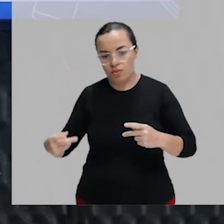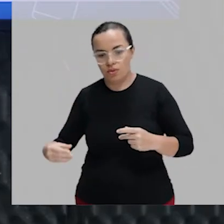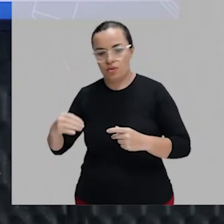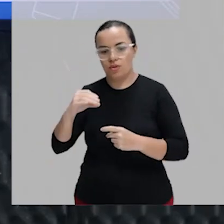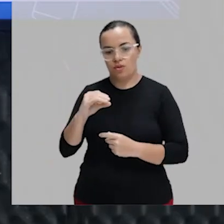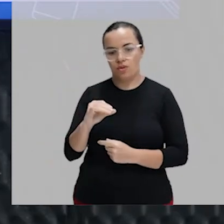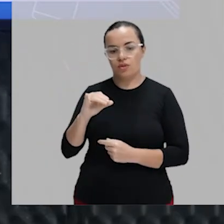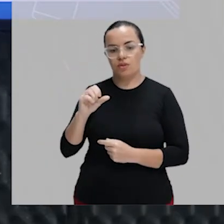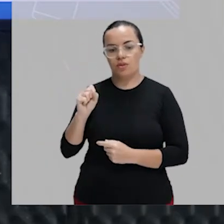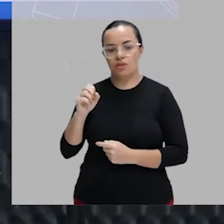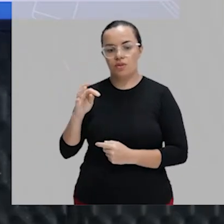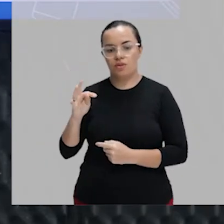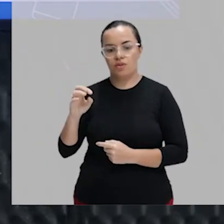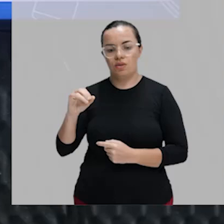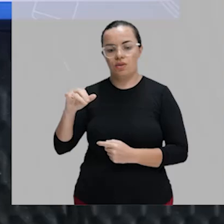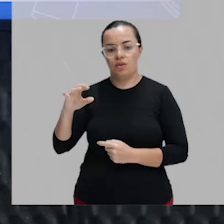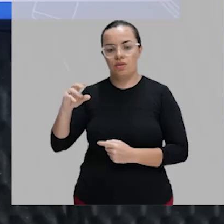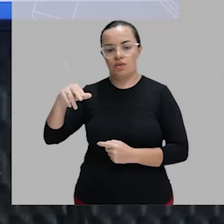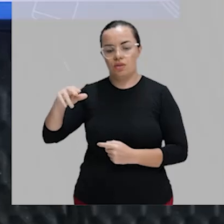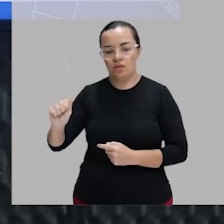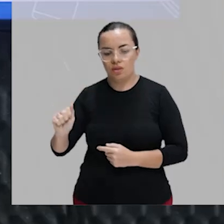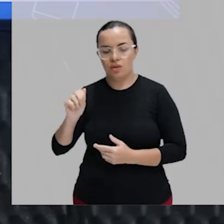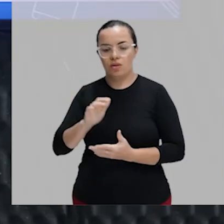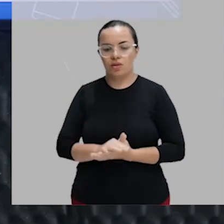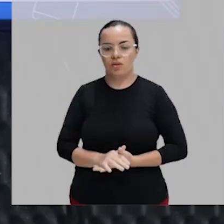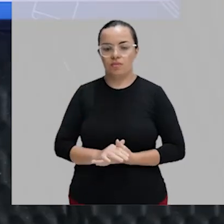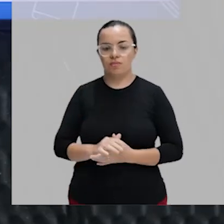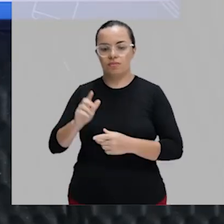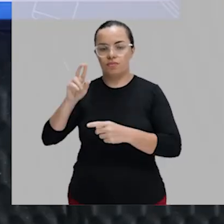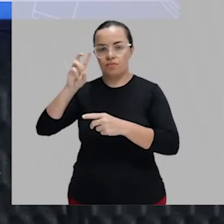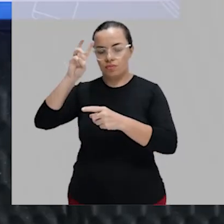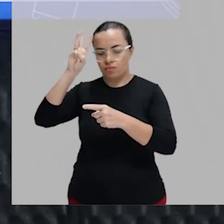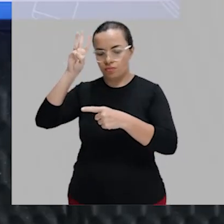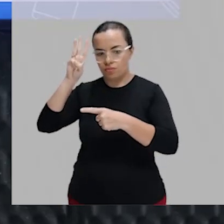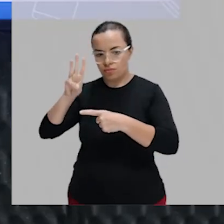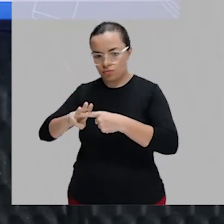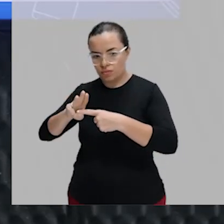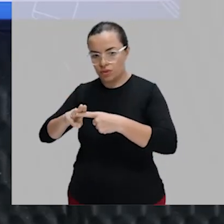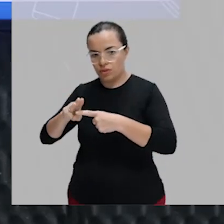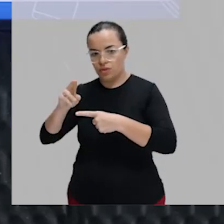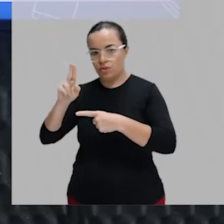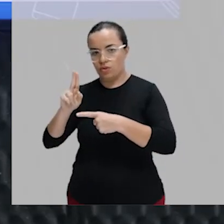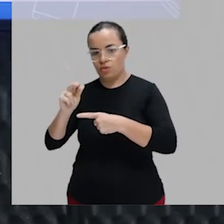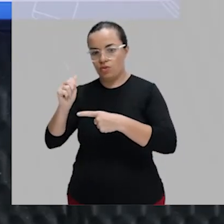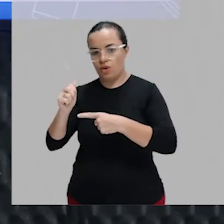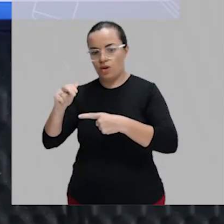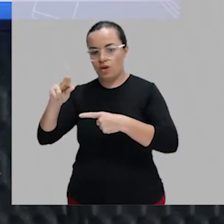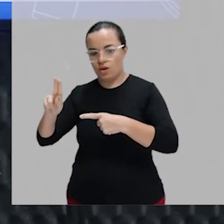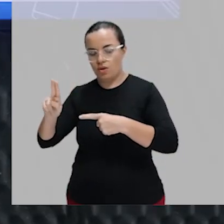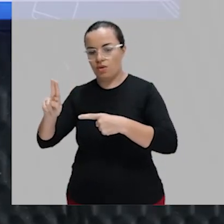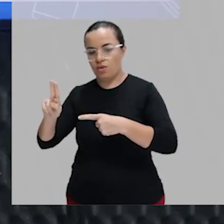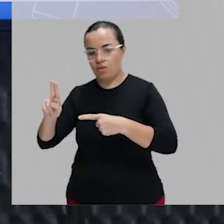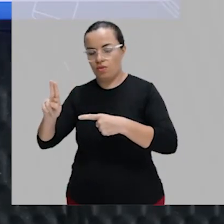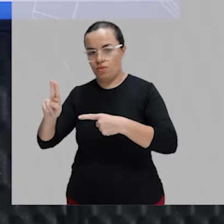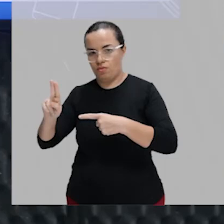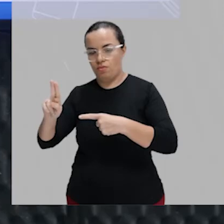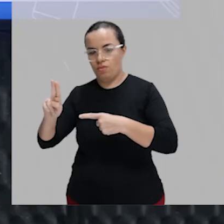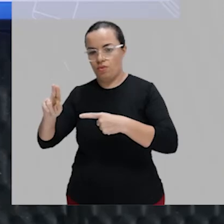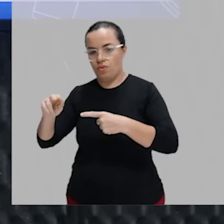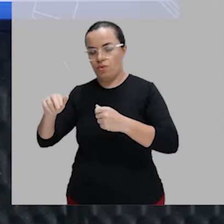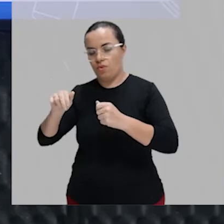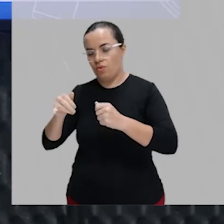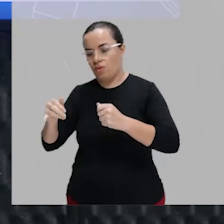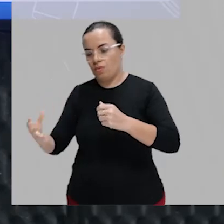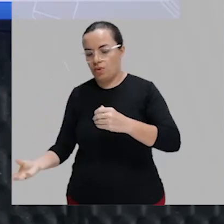códon UAU indica para adicionar esse aminoácido aqui, ó, tirosina. Então, eu vou colocar nos meus dados